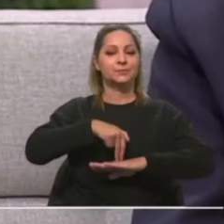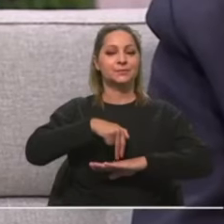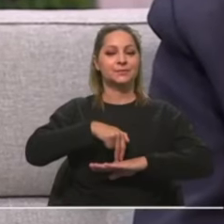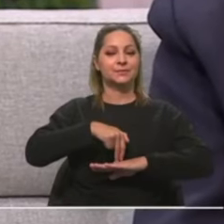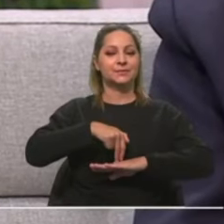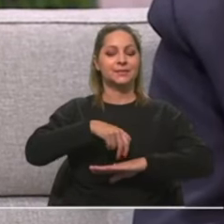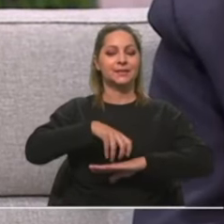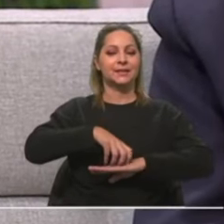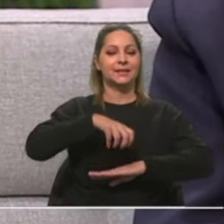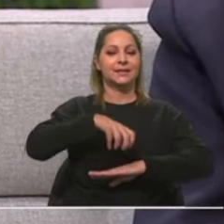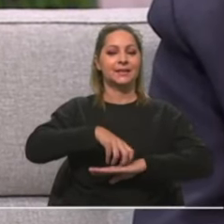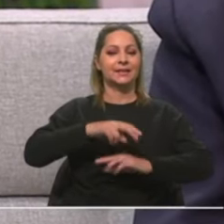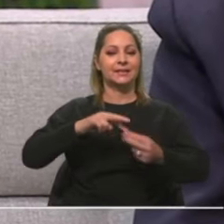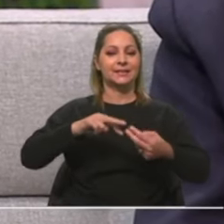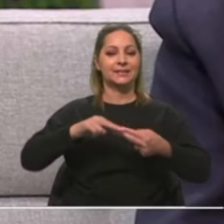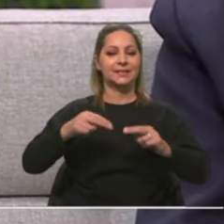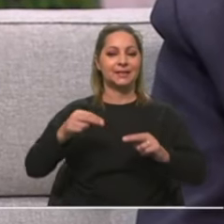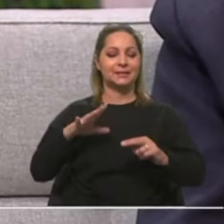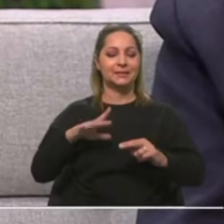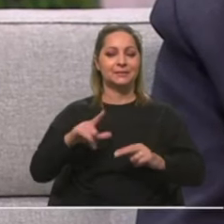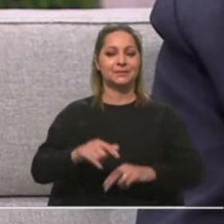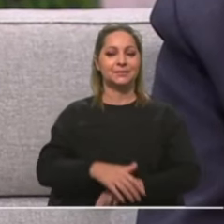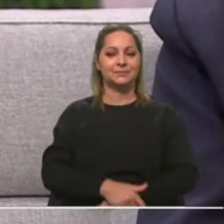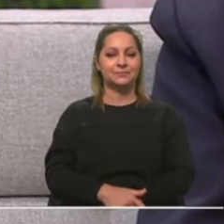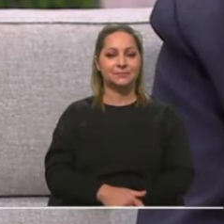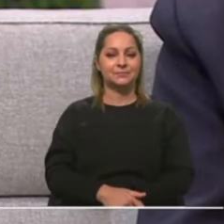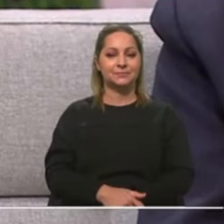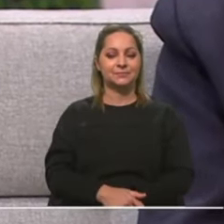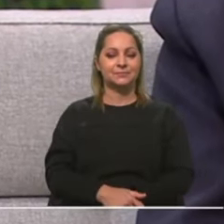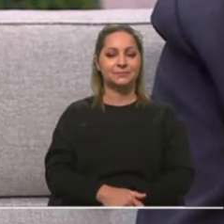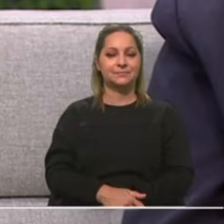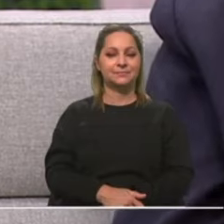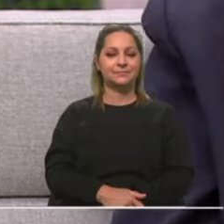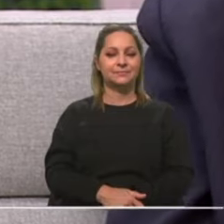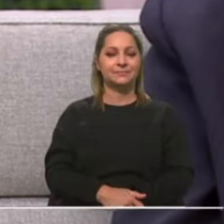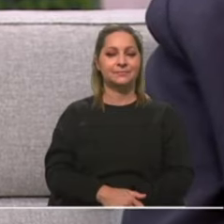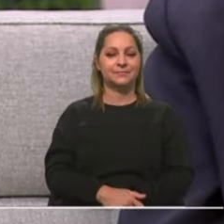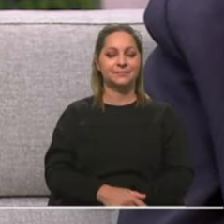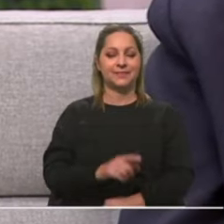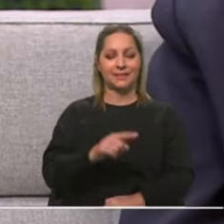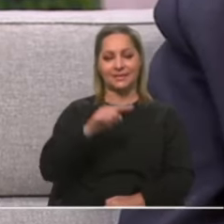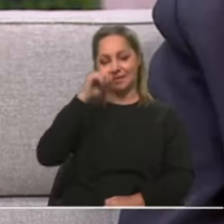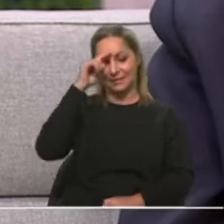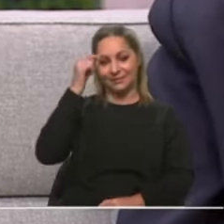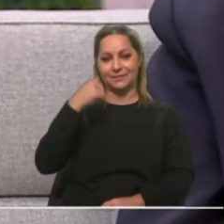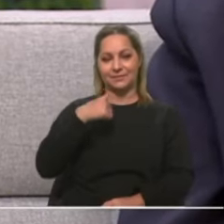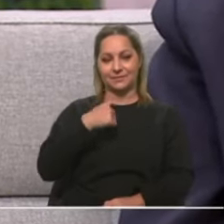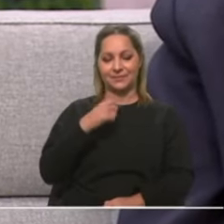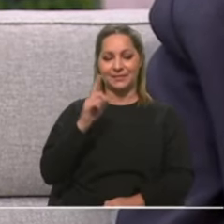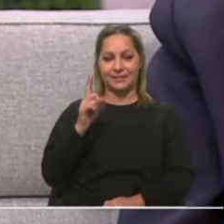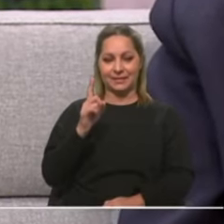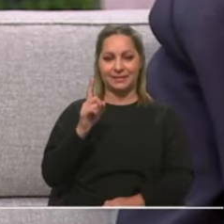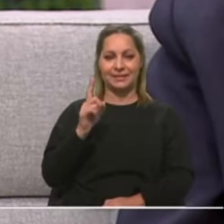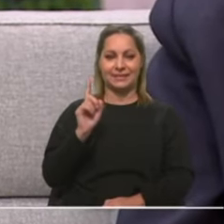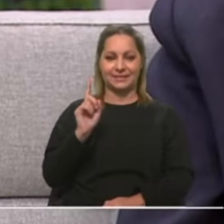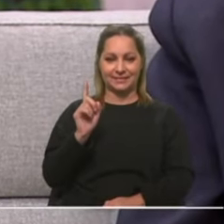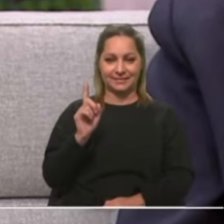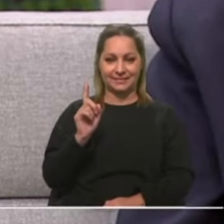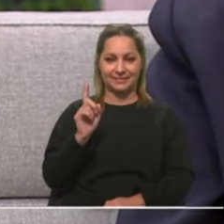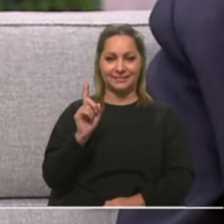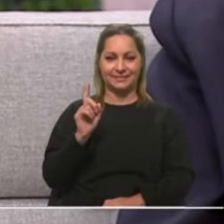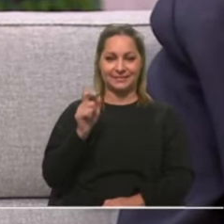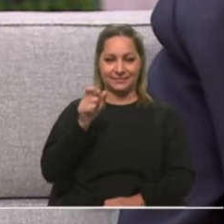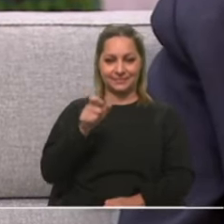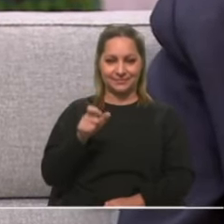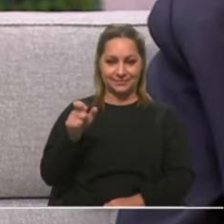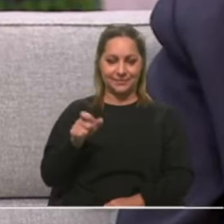no edifício da Câmara Municipal de Lisboa? Não, essa é difícil. Não, eu, claro, em primeiro é lugar,